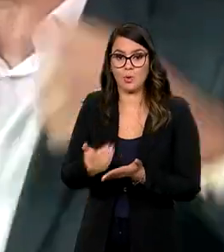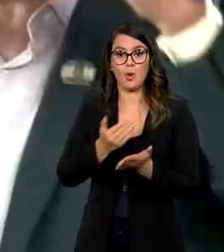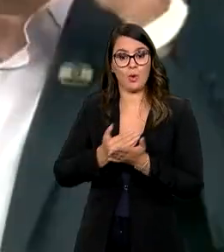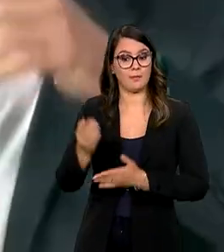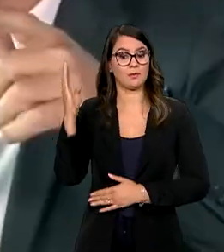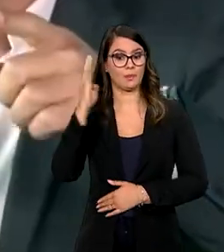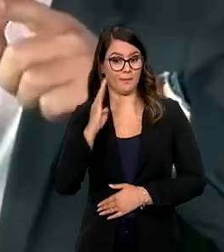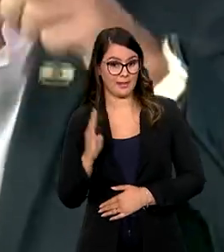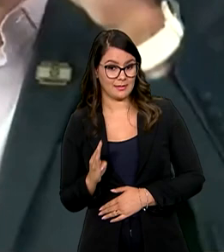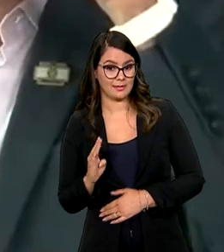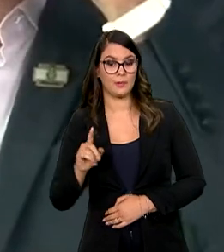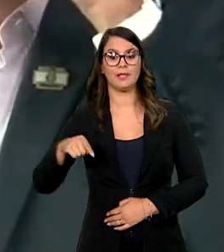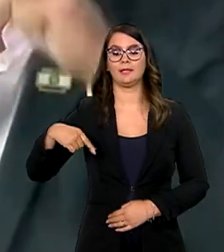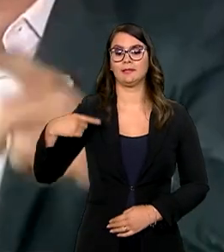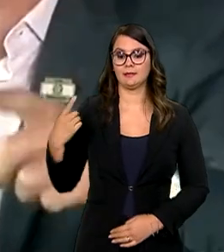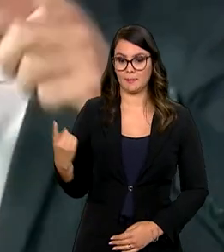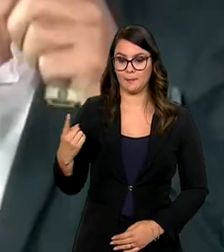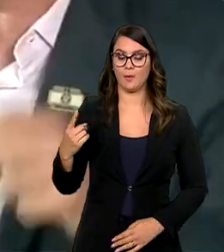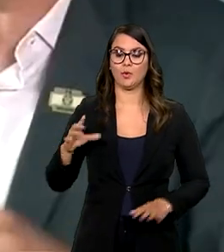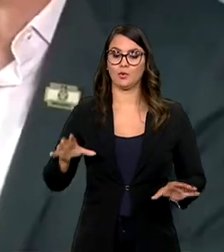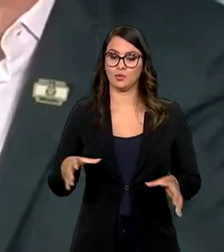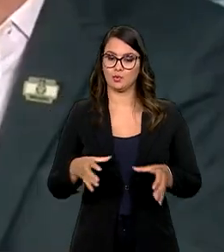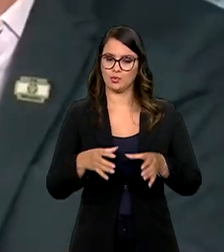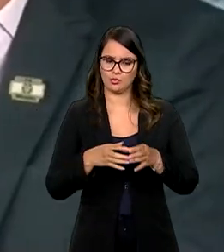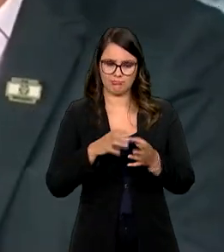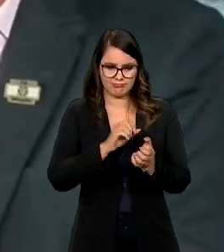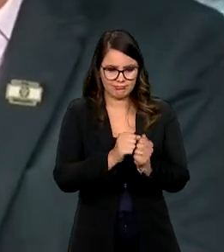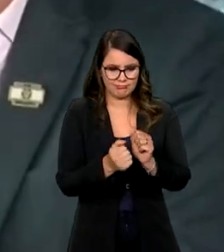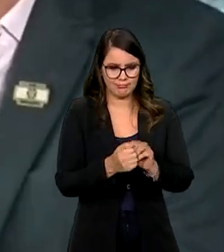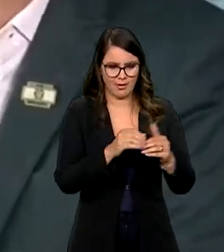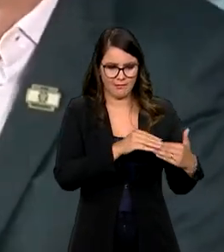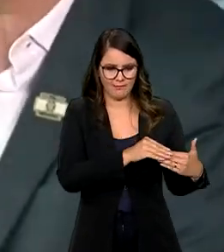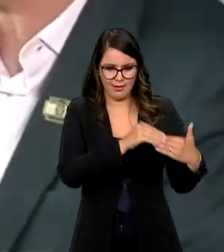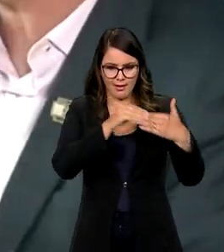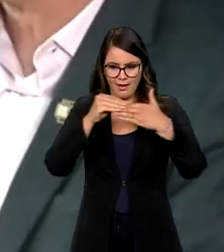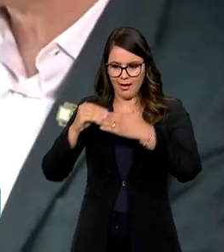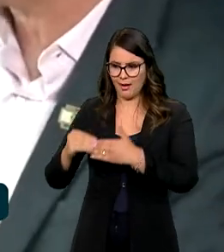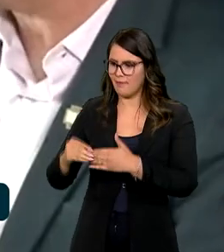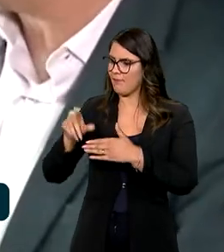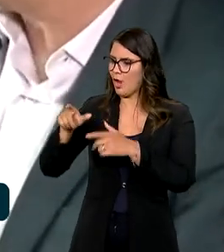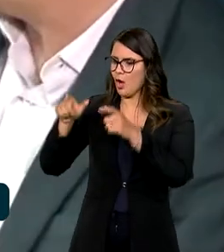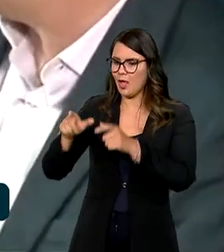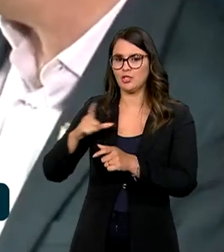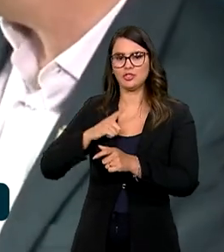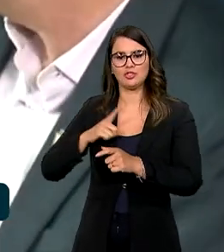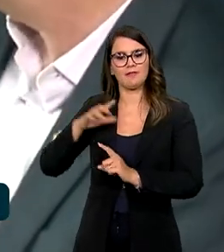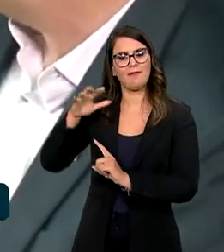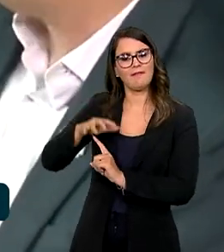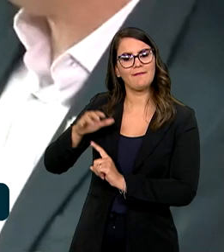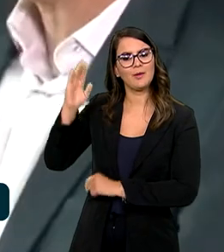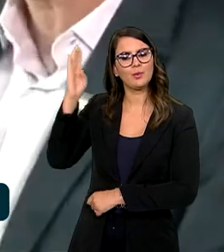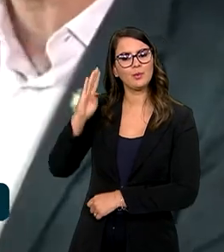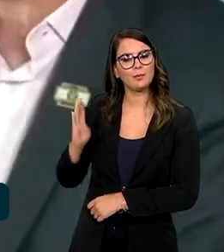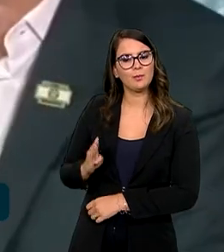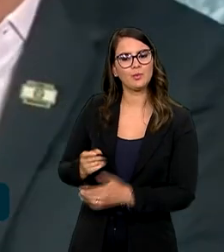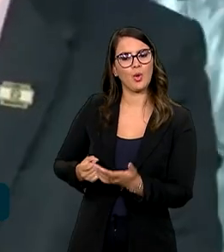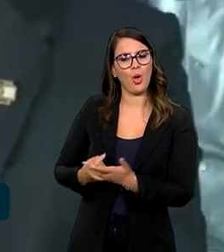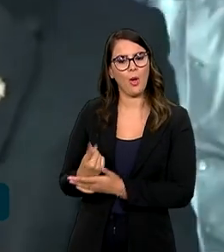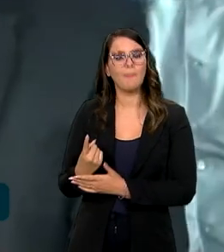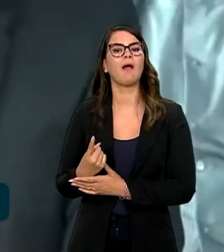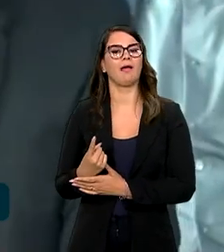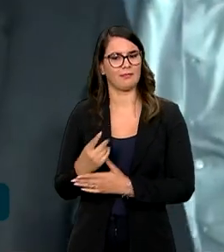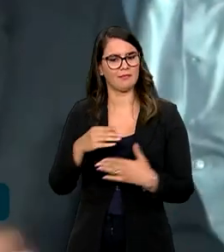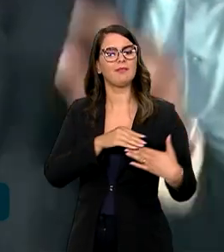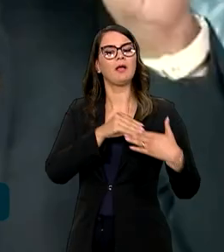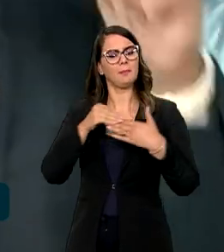depois esse time de artesanato nós vamos levar para onde tiver feira no mundo compradora de artesanato